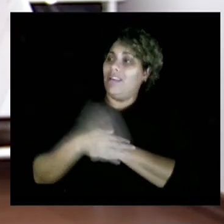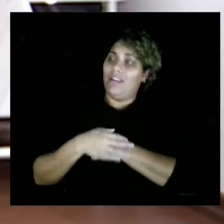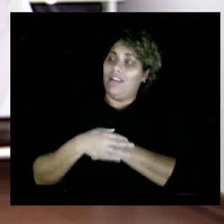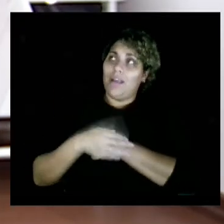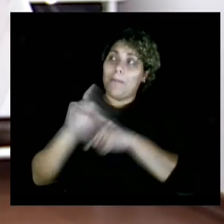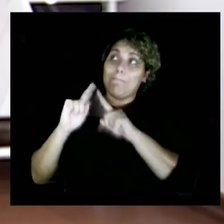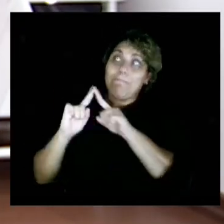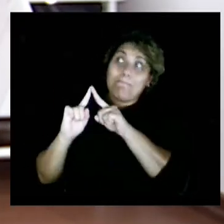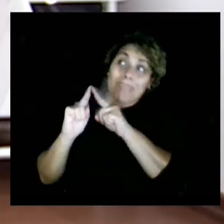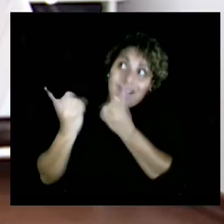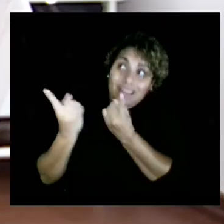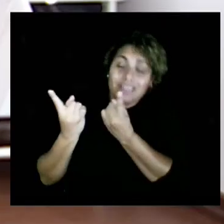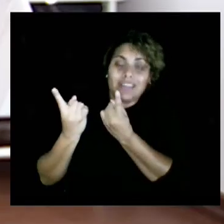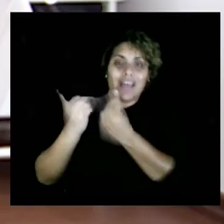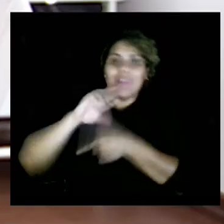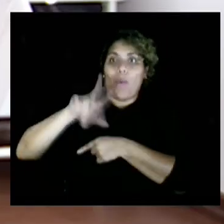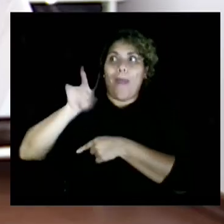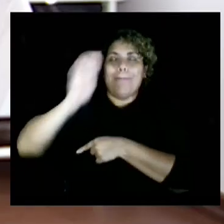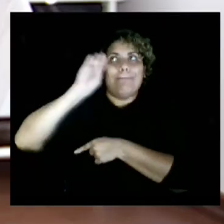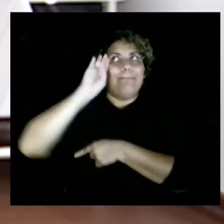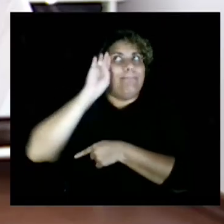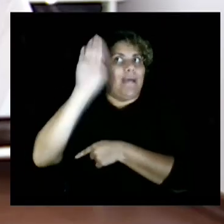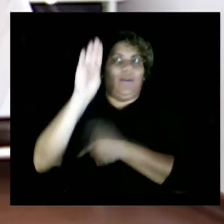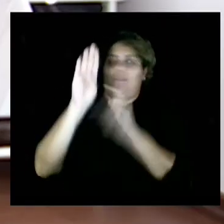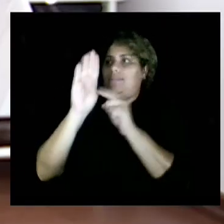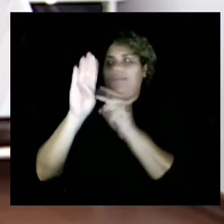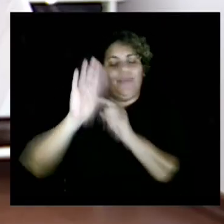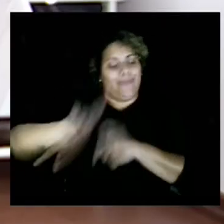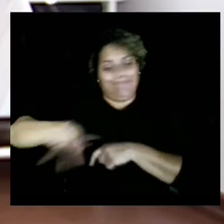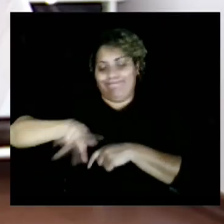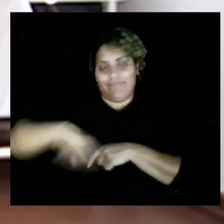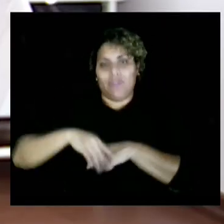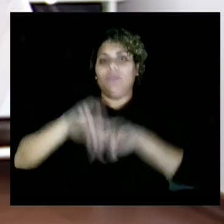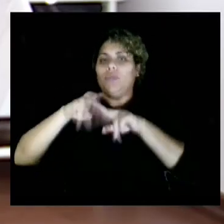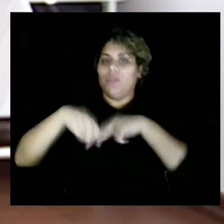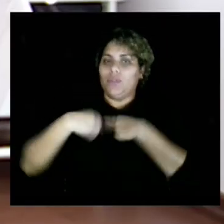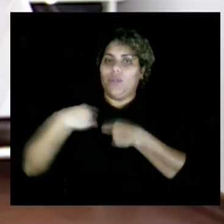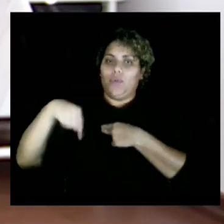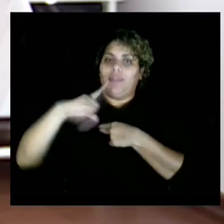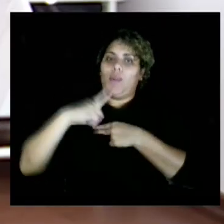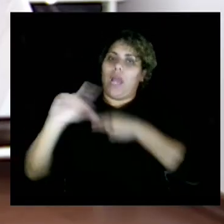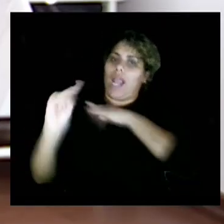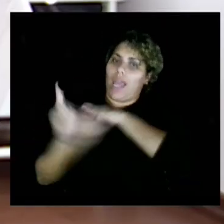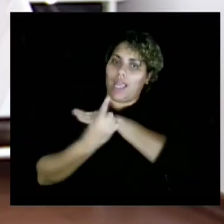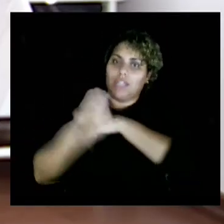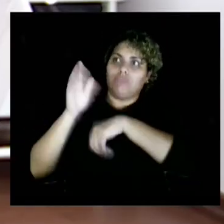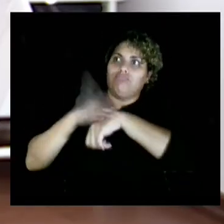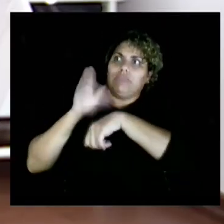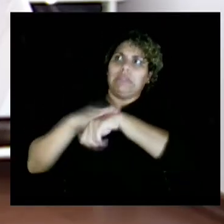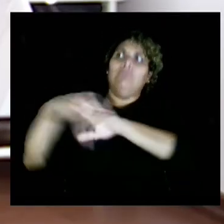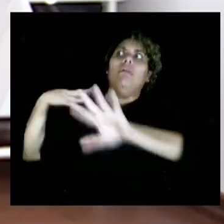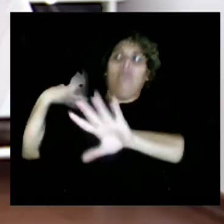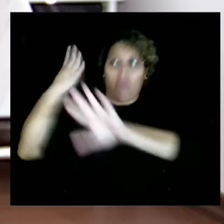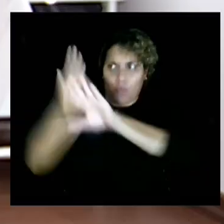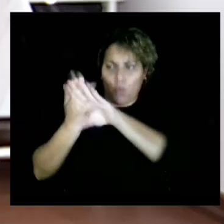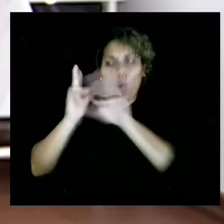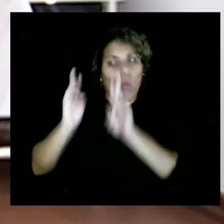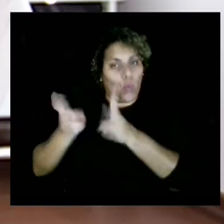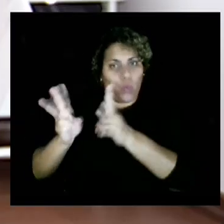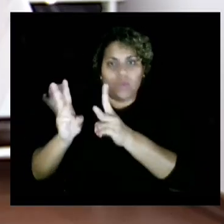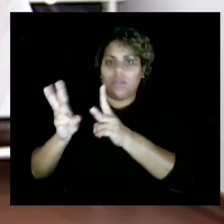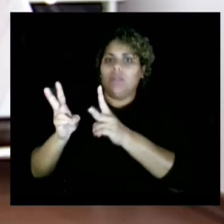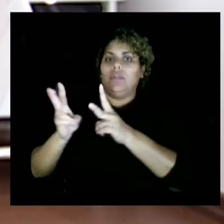não essencial. Então, eu tenho clientes que estão comigo desde sempre, e elas se mantiveram na